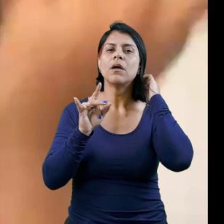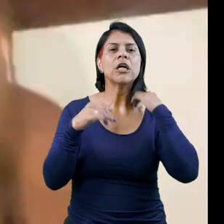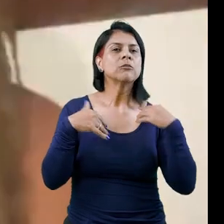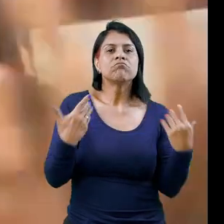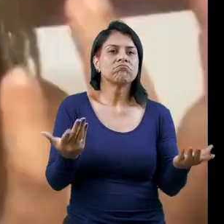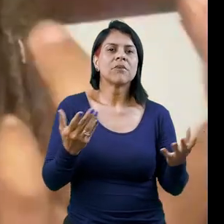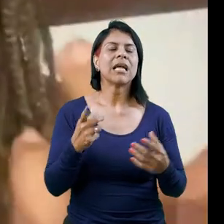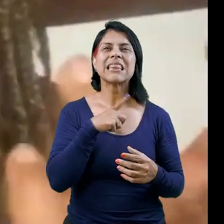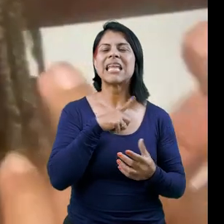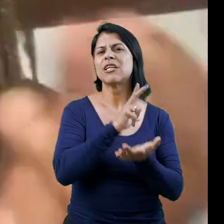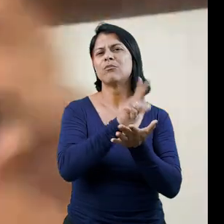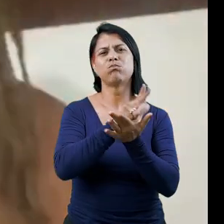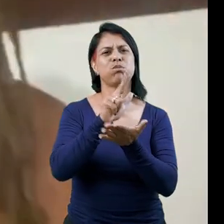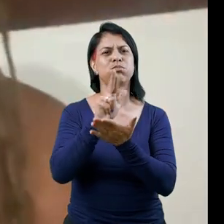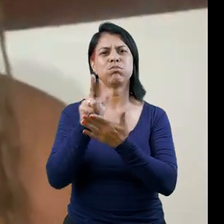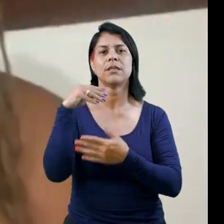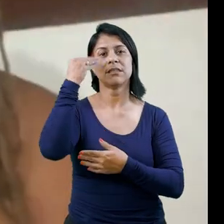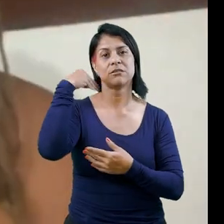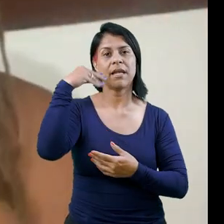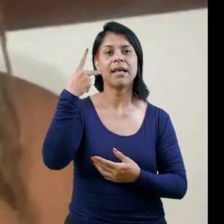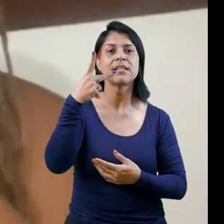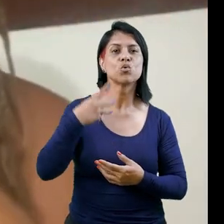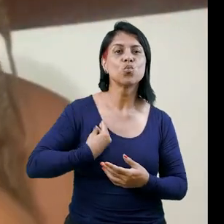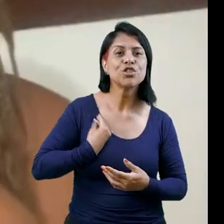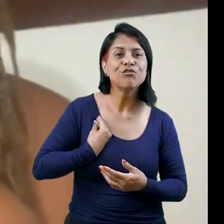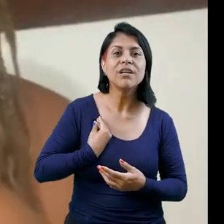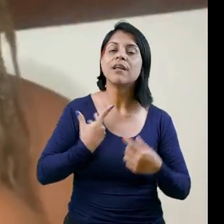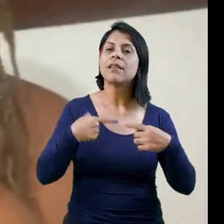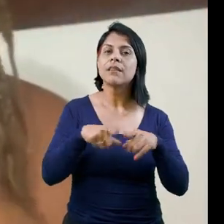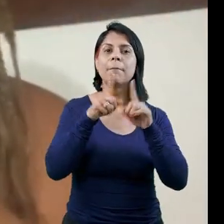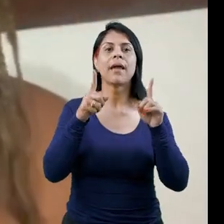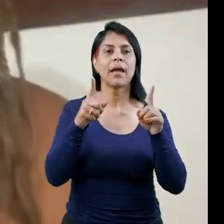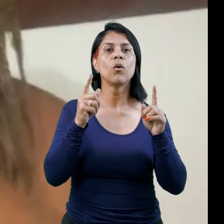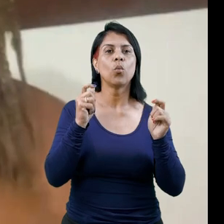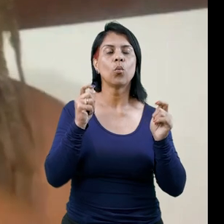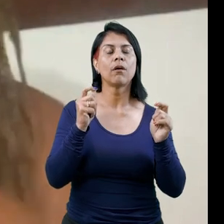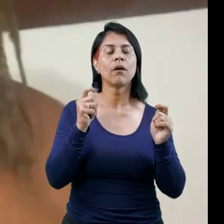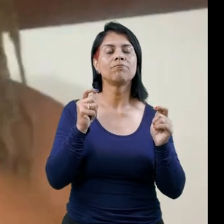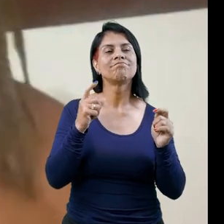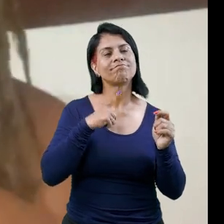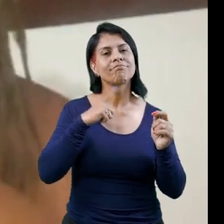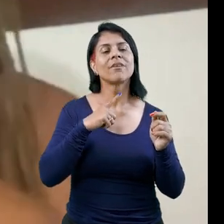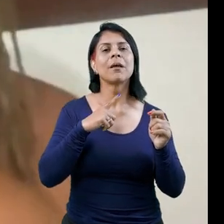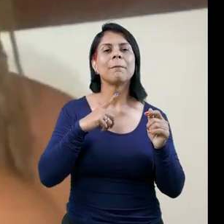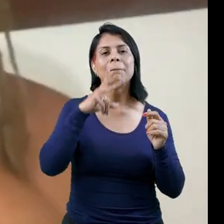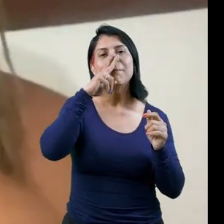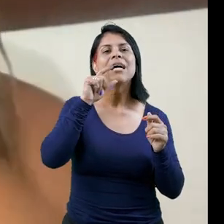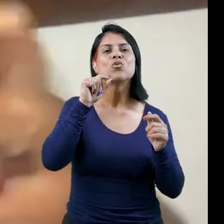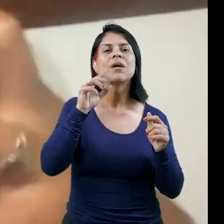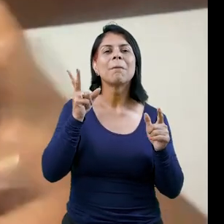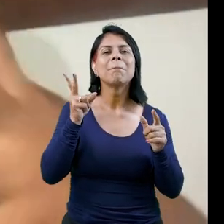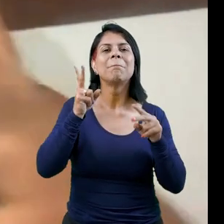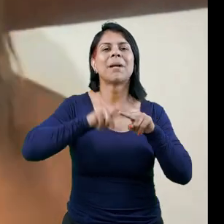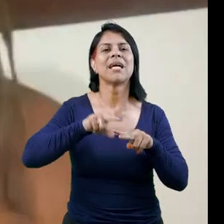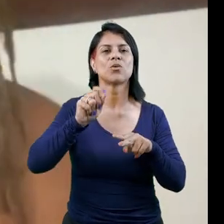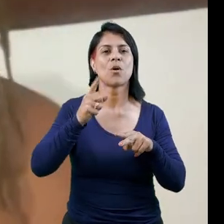enfim, incontáveis experiências de vida que são, de alguma forma, sujeitas a uma língua que